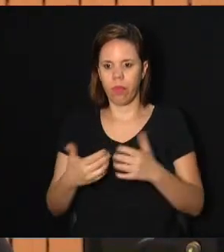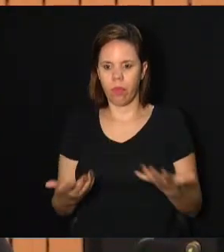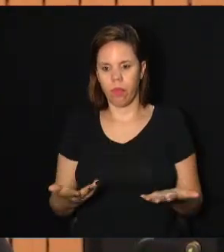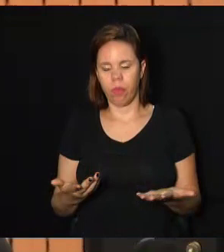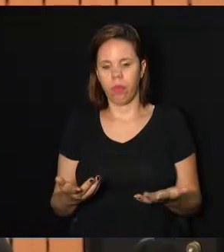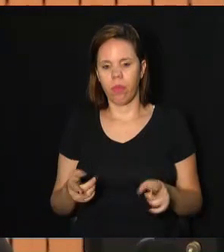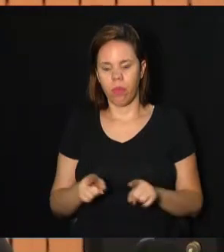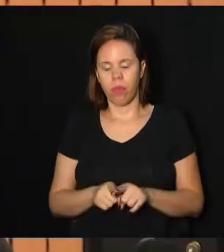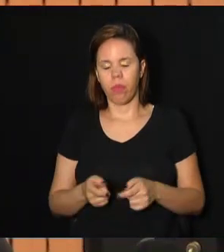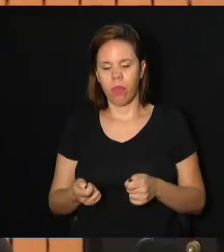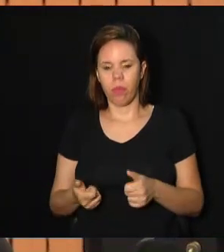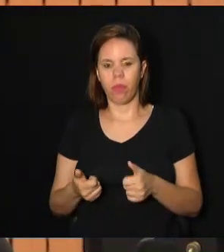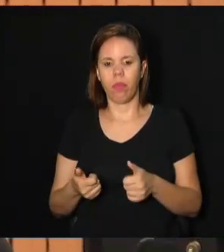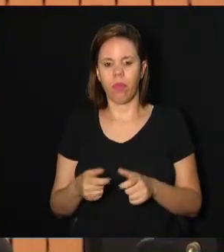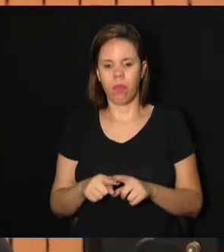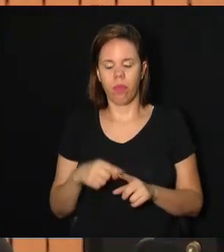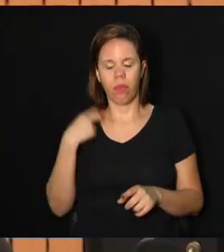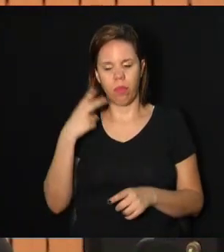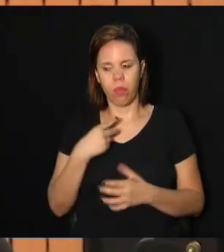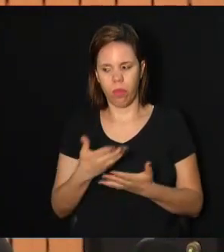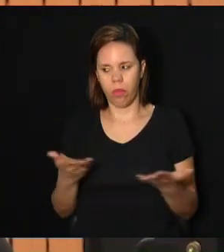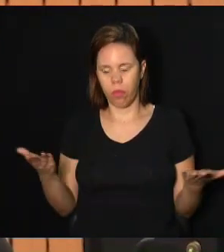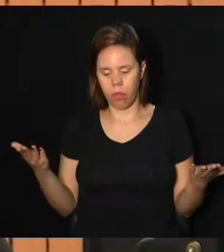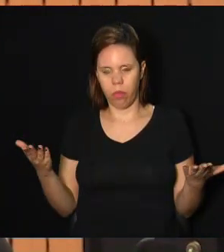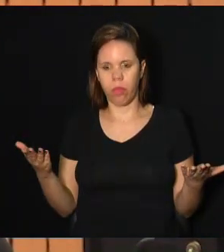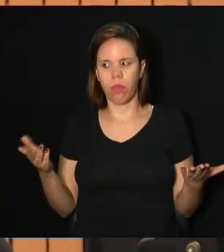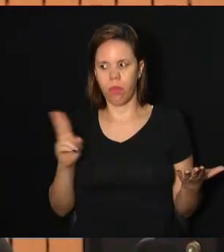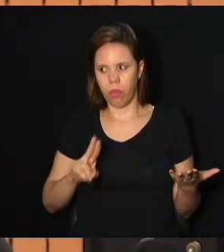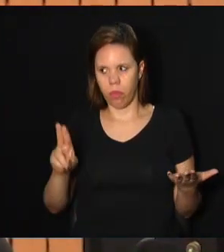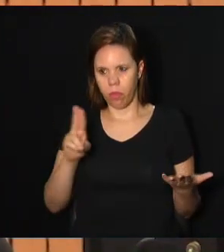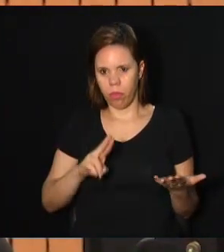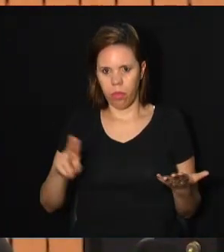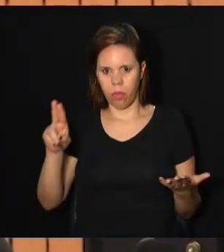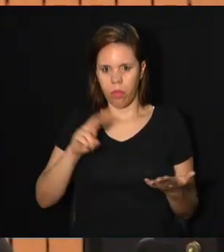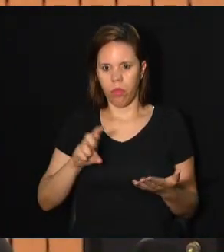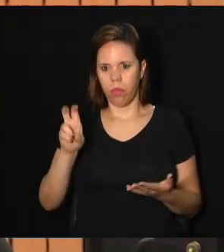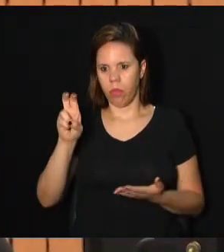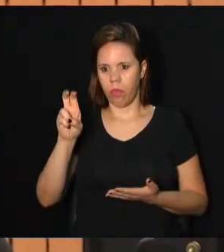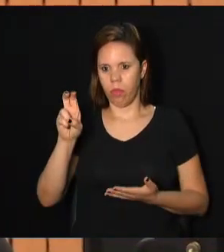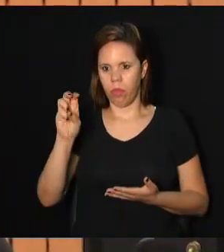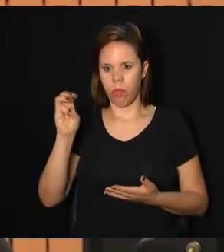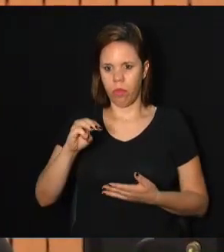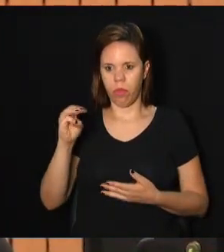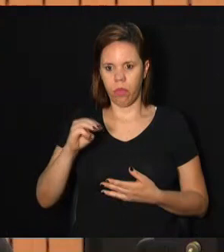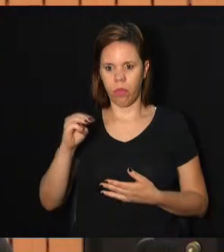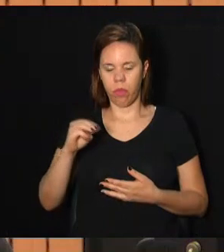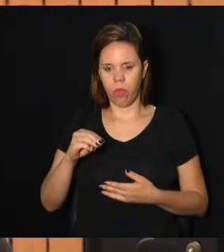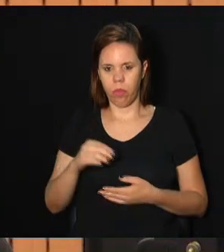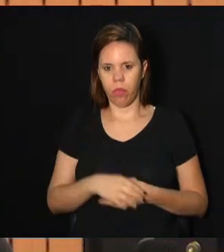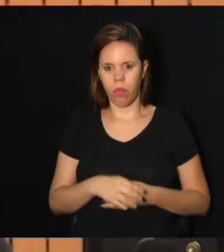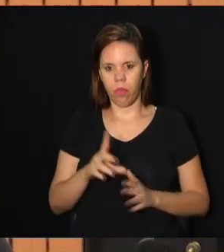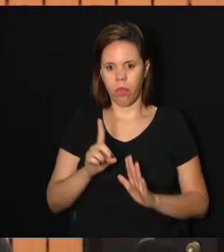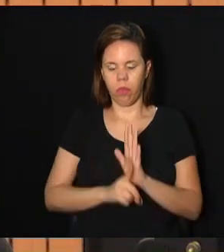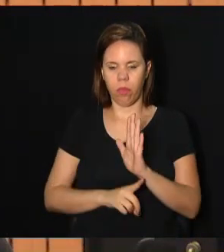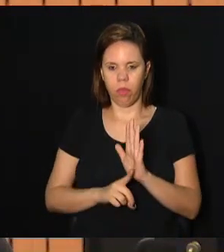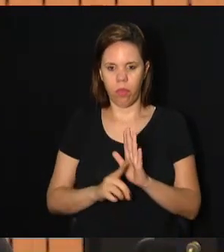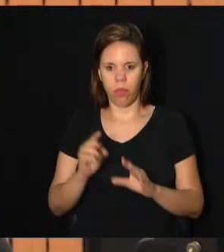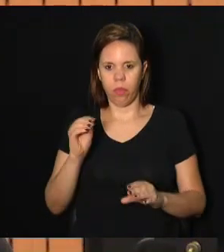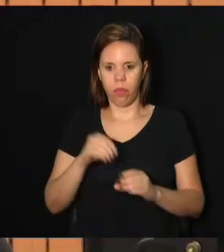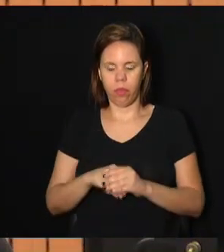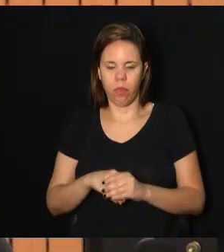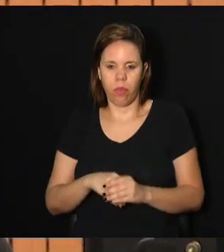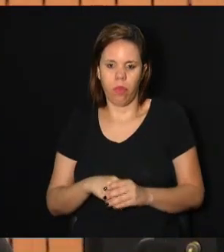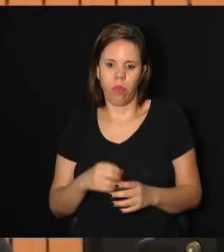dar possibilidade dos vereadores usarem aí os 5 minutos, que é um direito regimental, porque